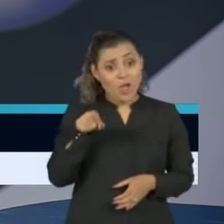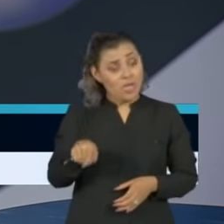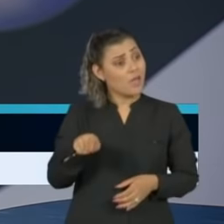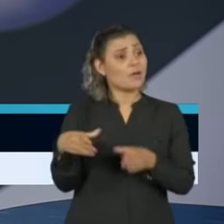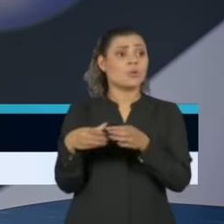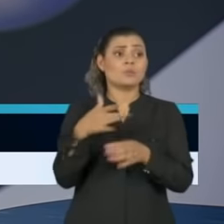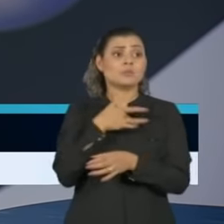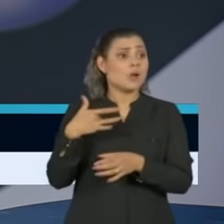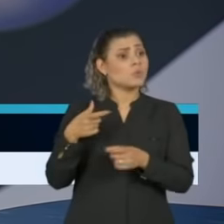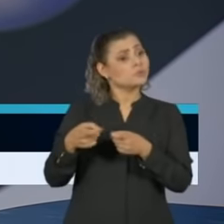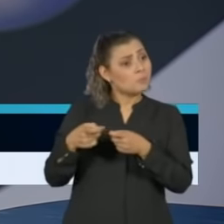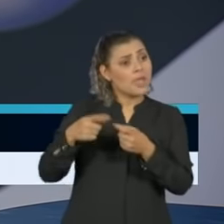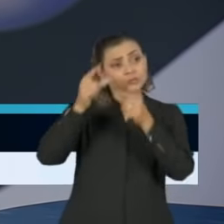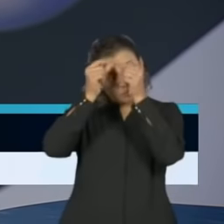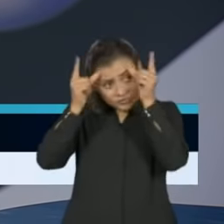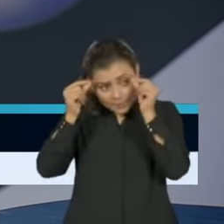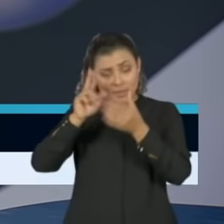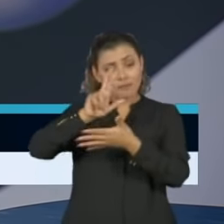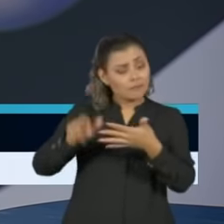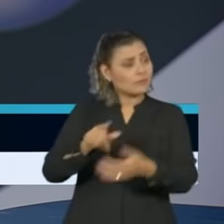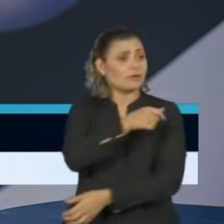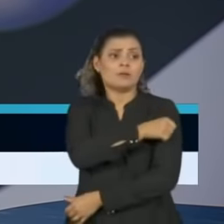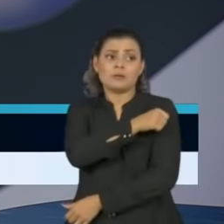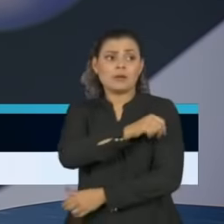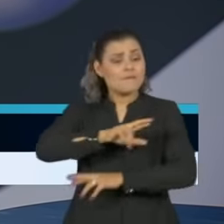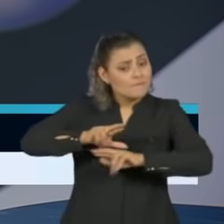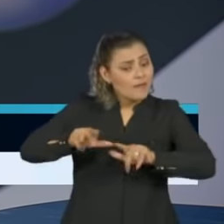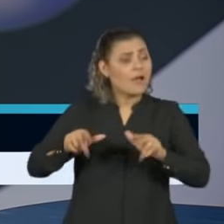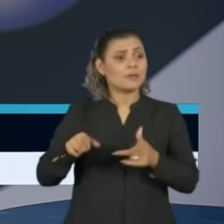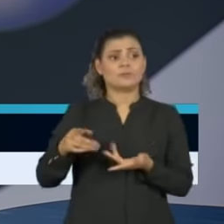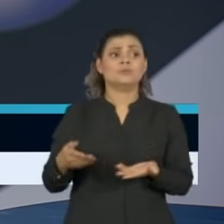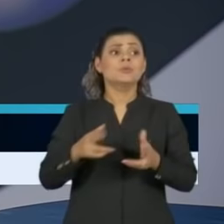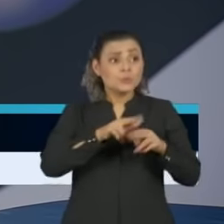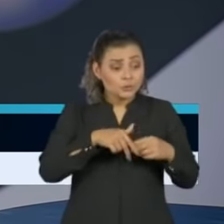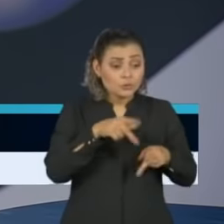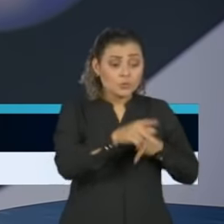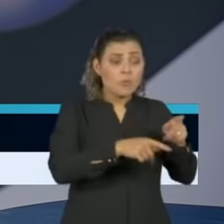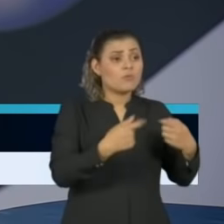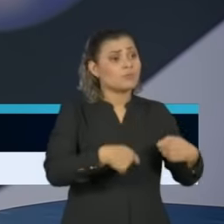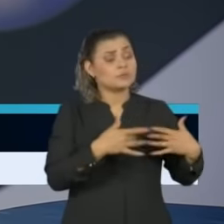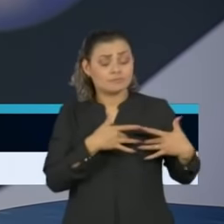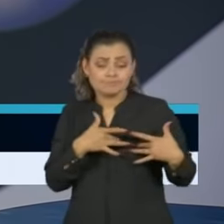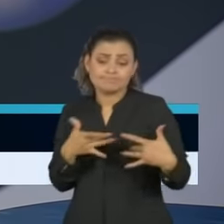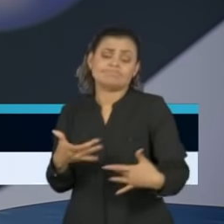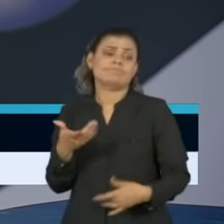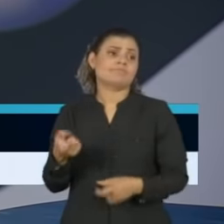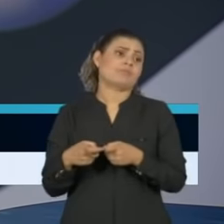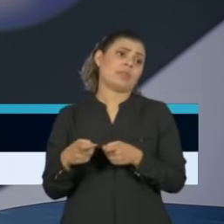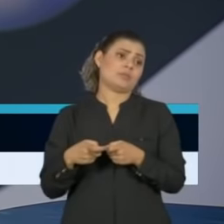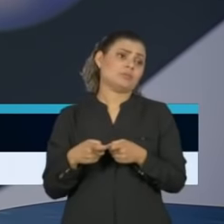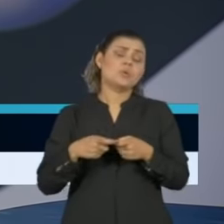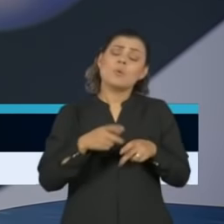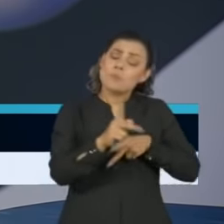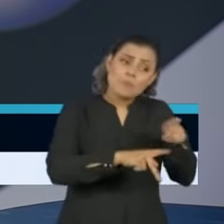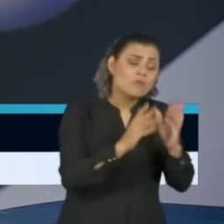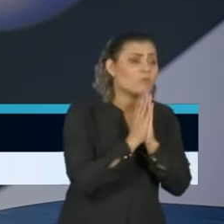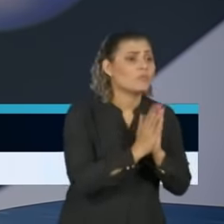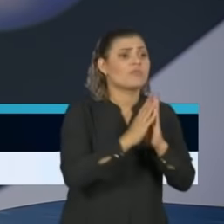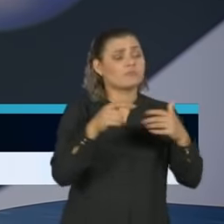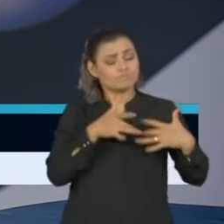no front encarando esse problema. E a população tem que ter uma espécie de uma compaixão, inclusive, pelo médico e pelas pessoas, e